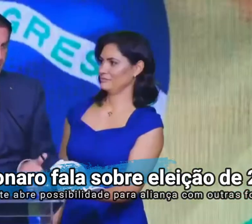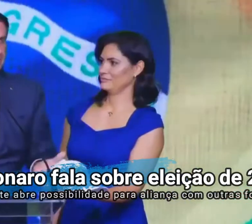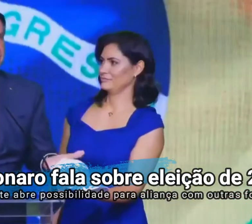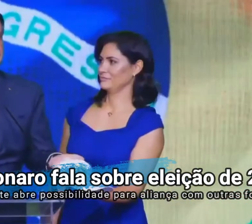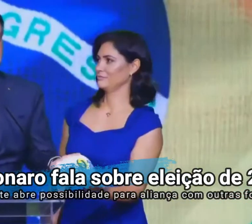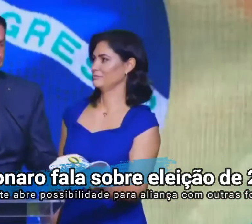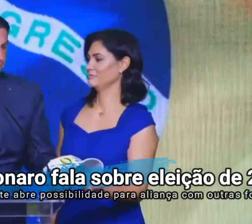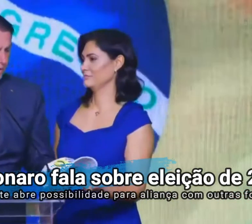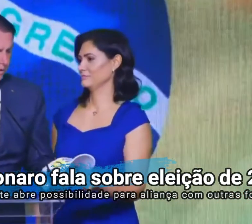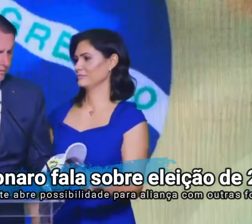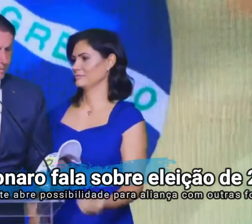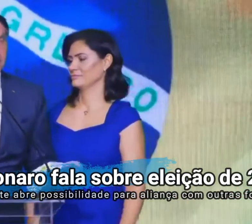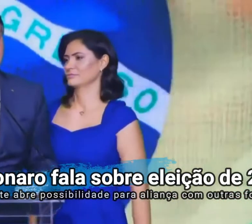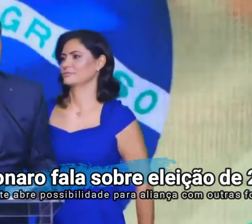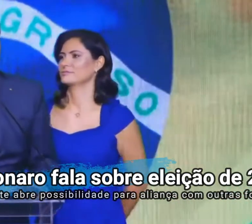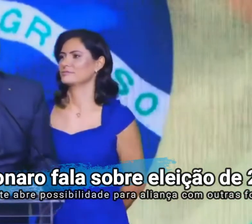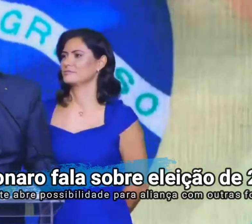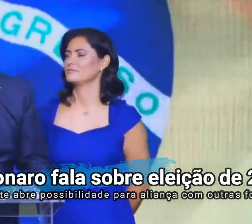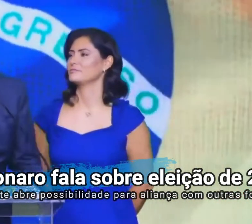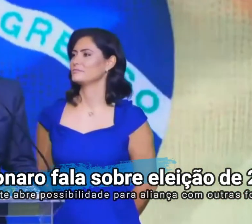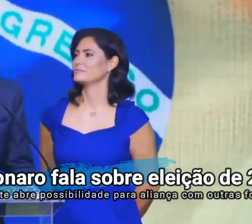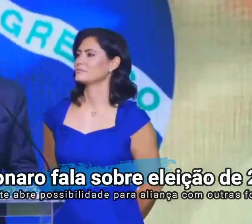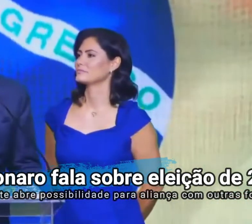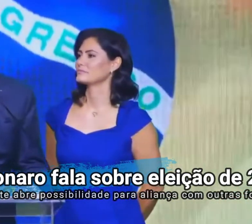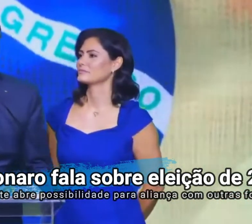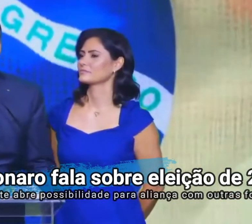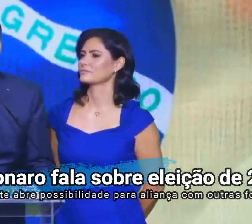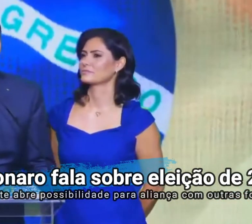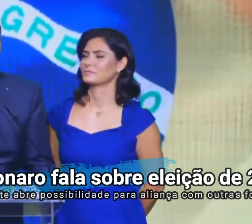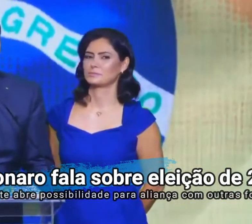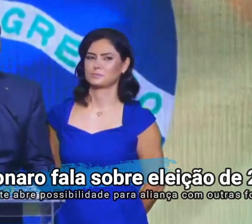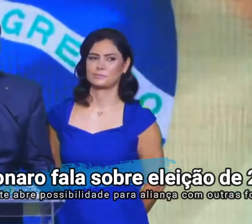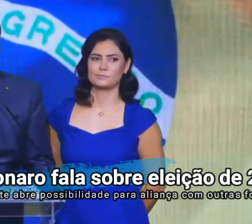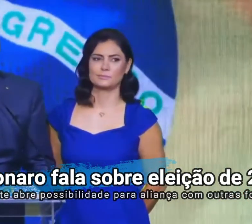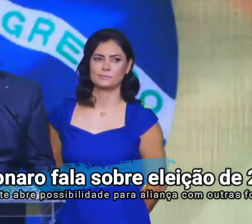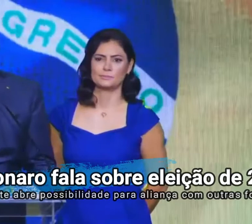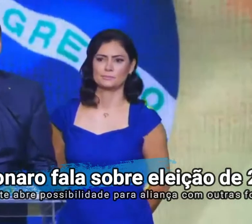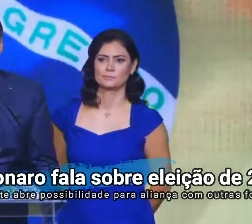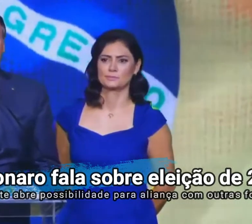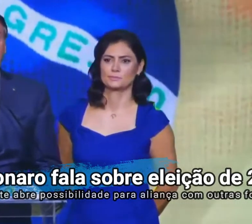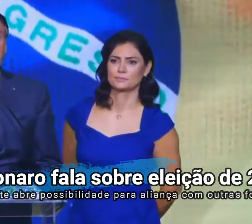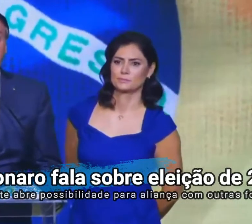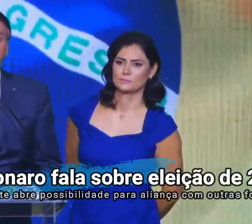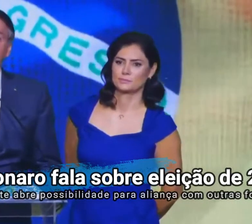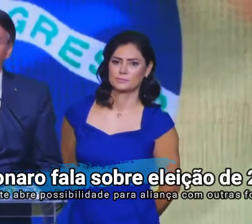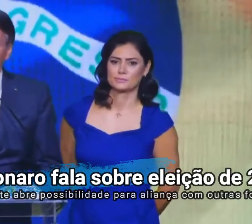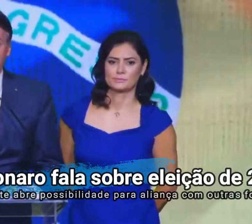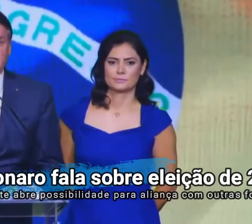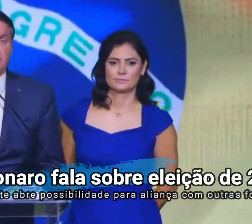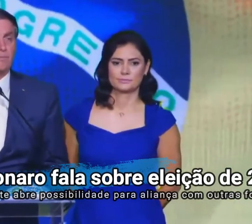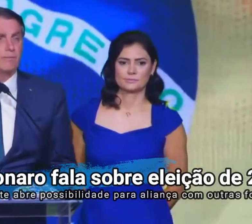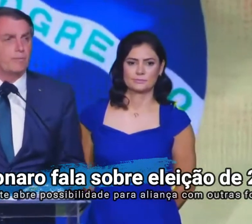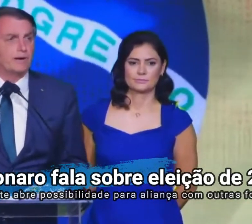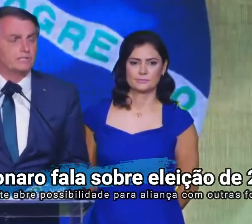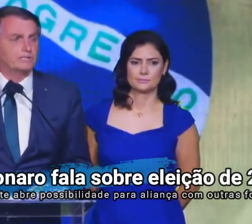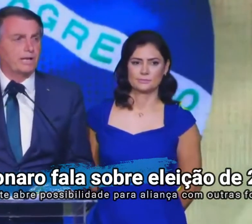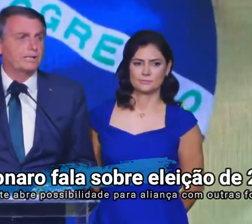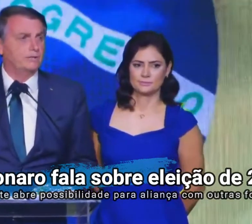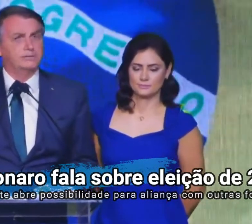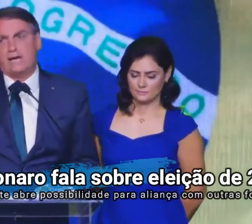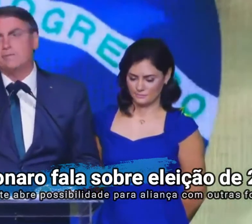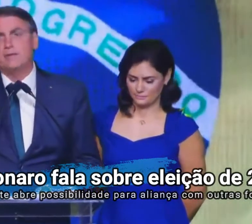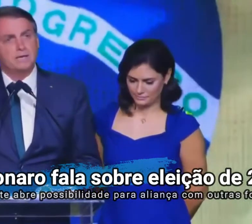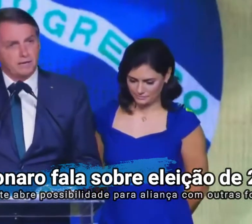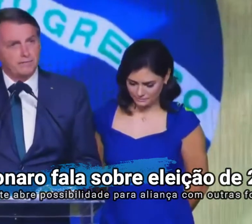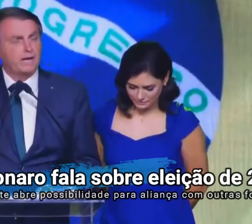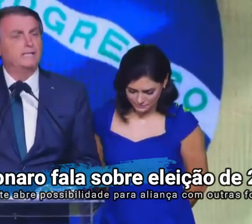outras melhores, né? Que virão para os estados, municípios agora também, espero que dê tempo de formar o partido até lá.